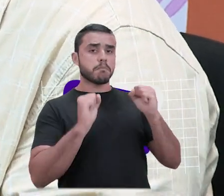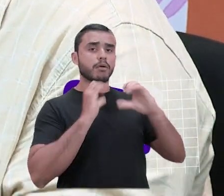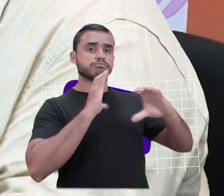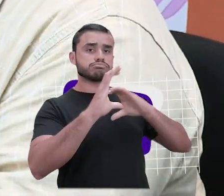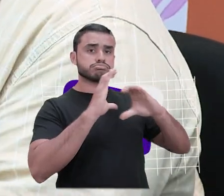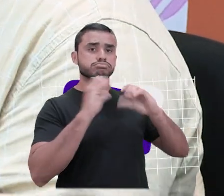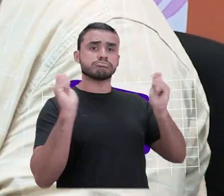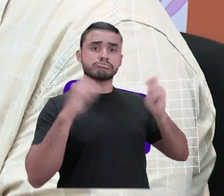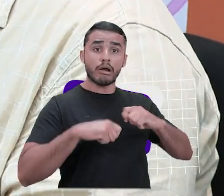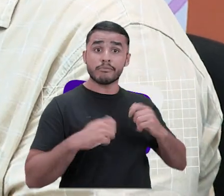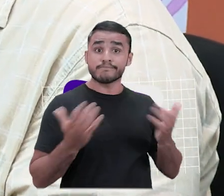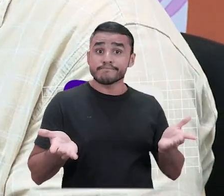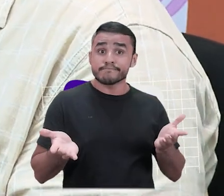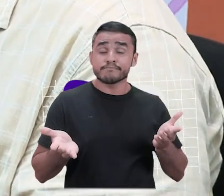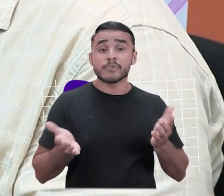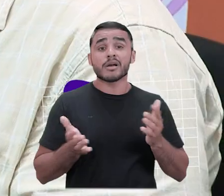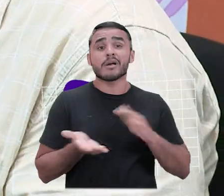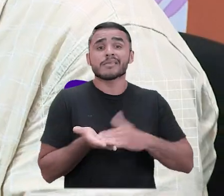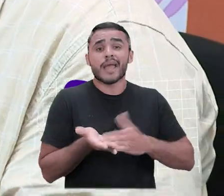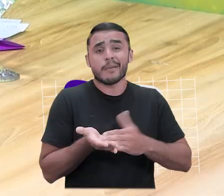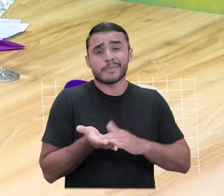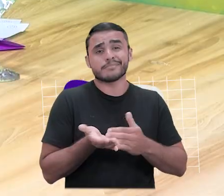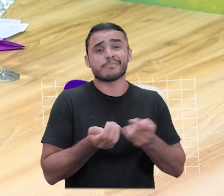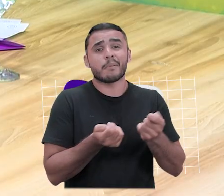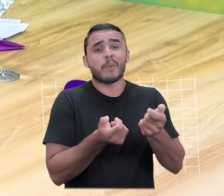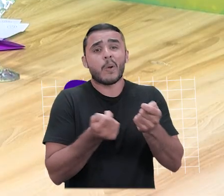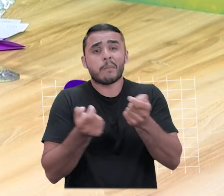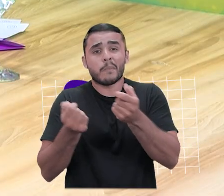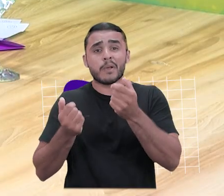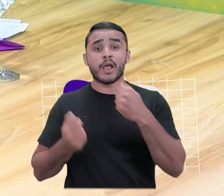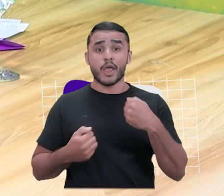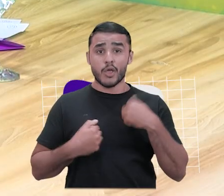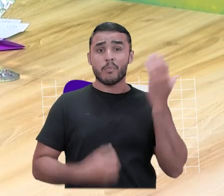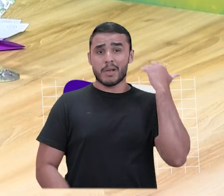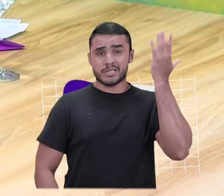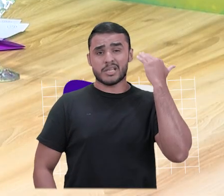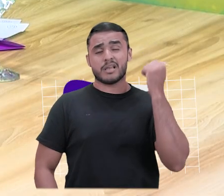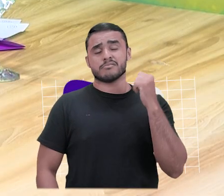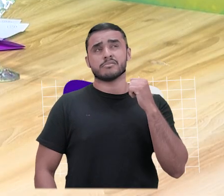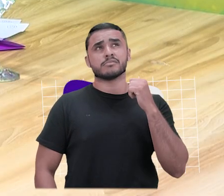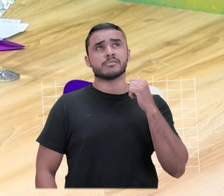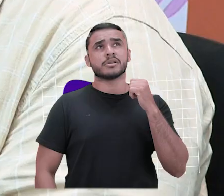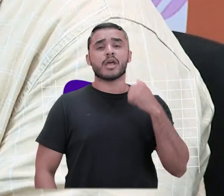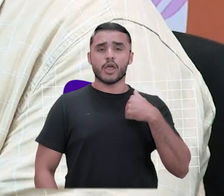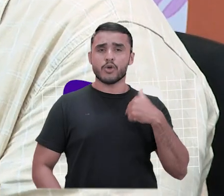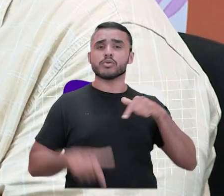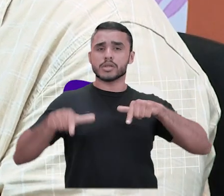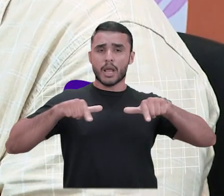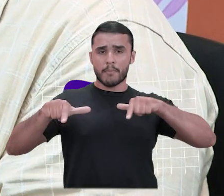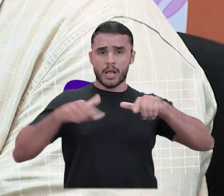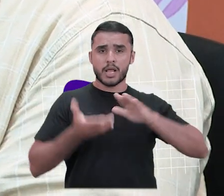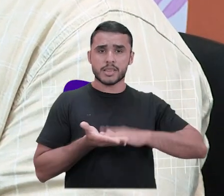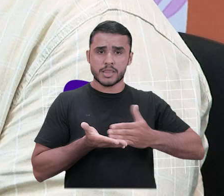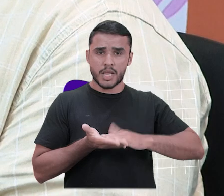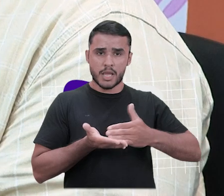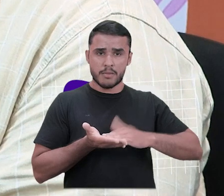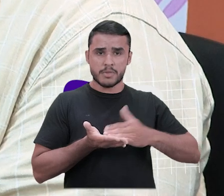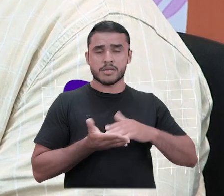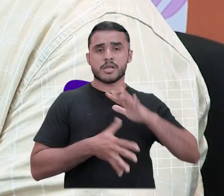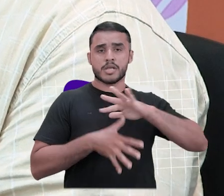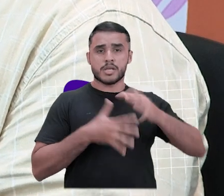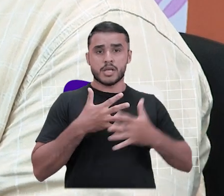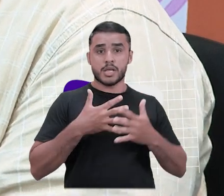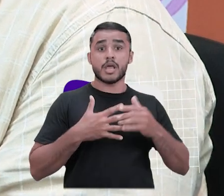né? Infelizmente não tem tantos intérpretes, eu já fui durante 1 ano e meio, não, 1 ano e meio não, mas 1 ano, né, no nível de